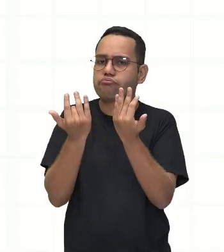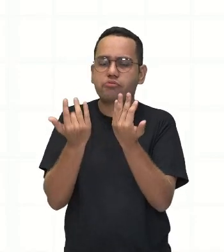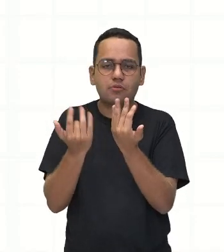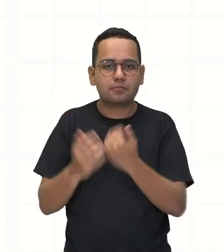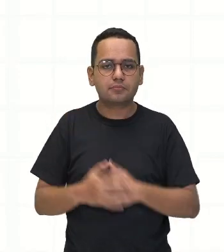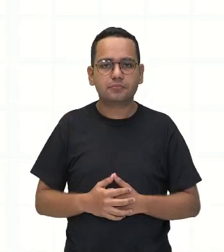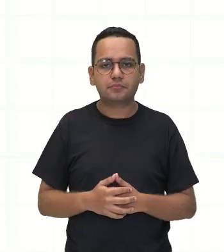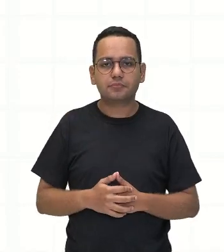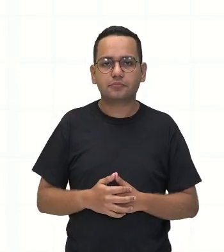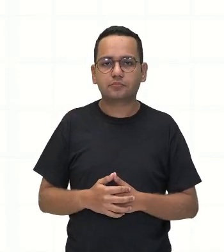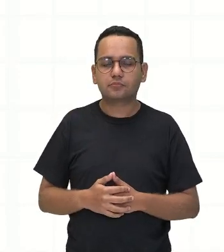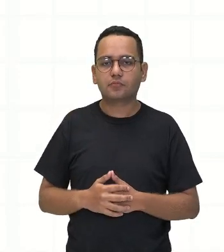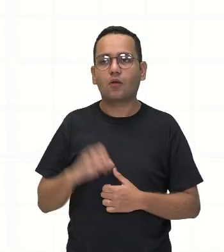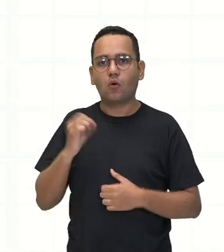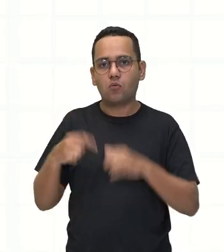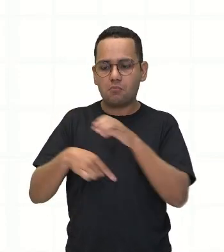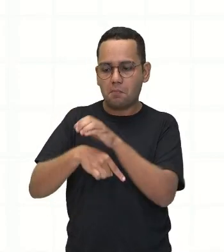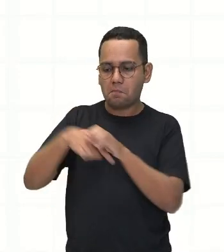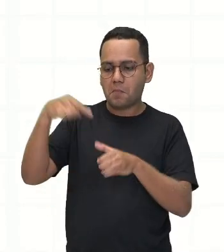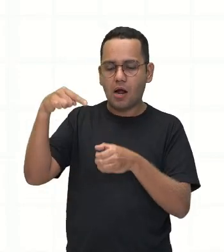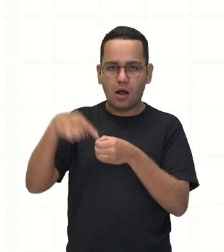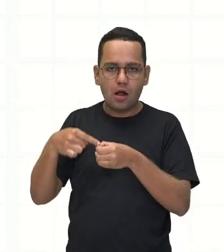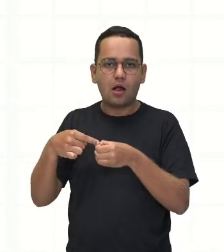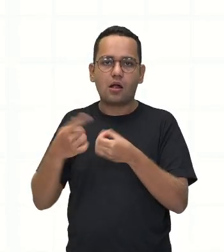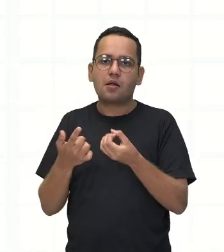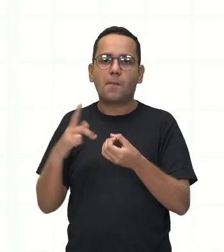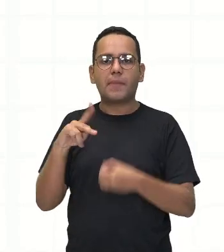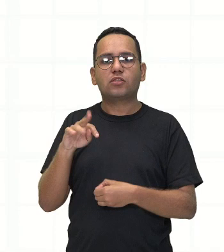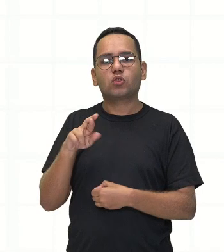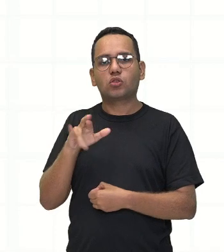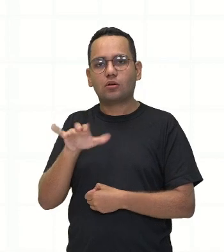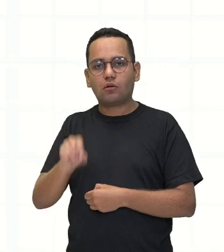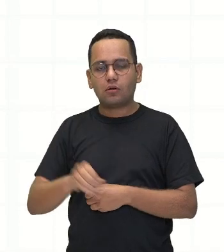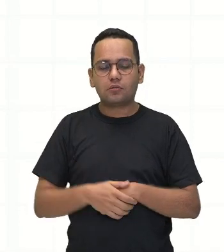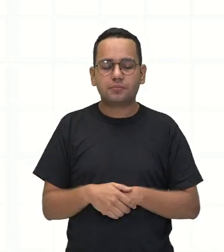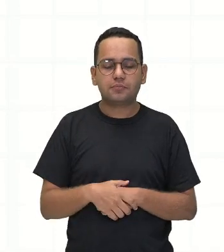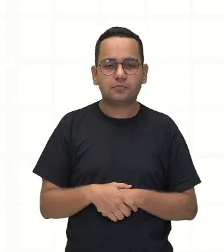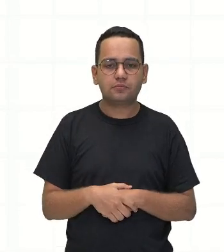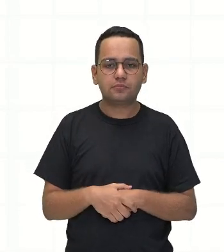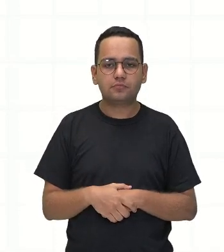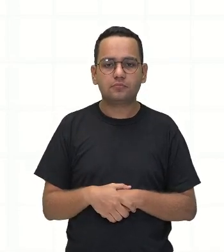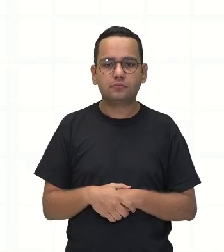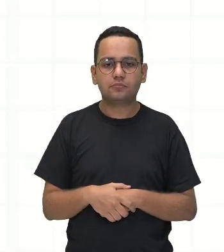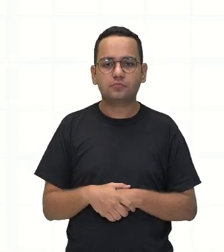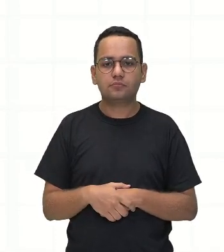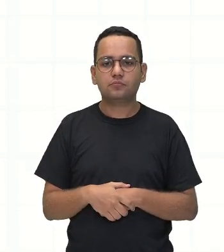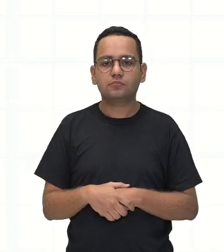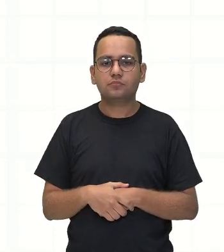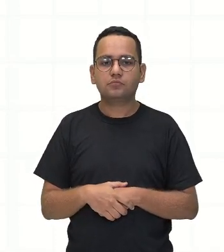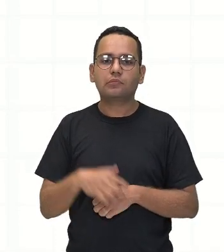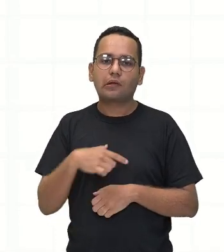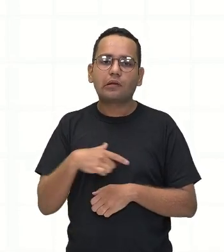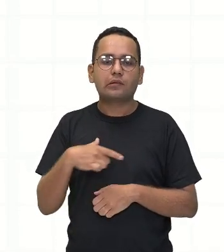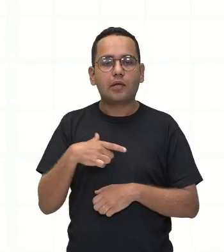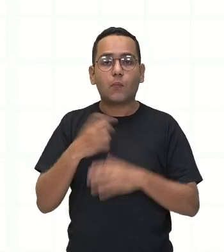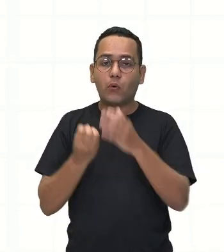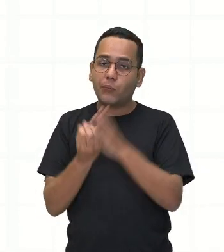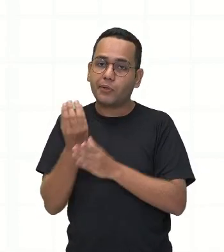o petróleo, ali todos esses, eles têm relação ali pela produção de monóxido de